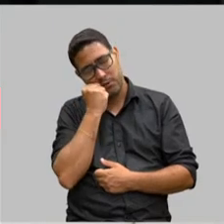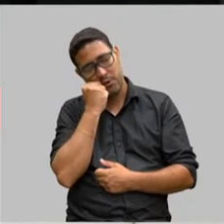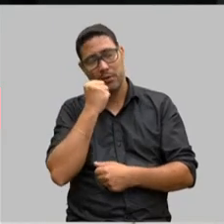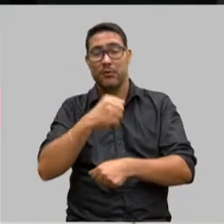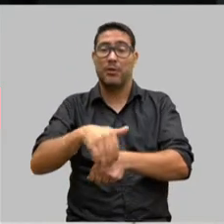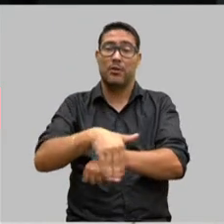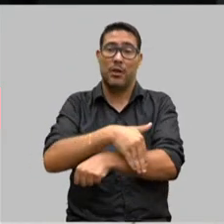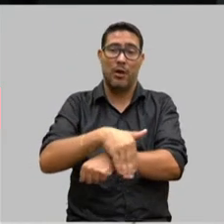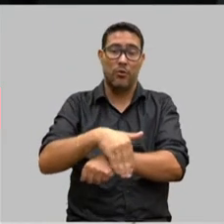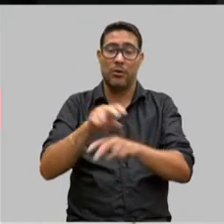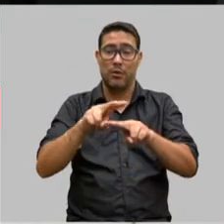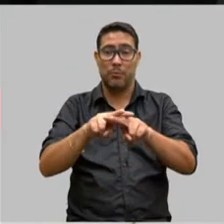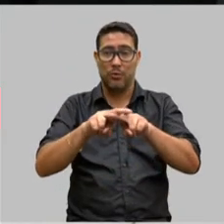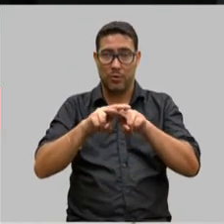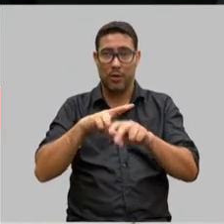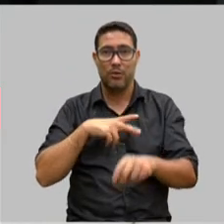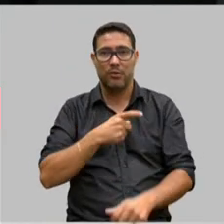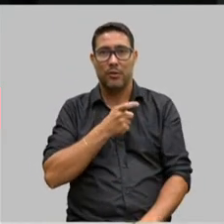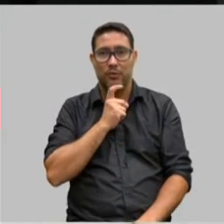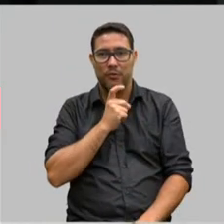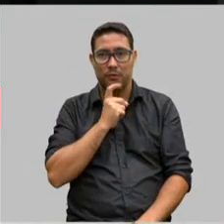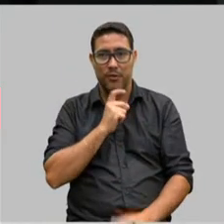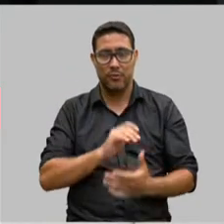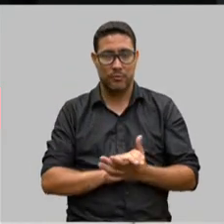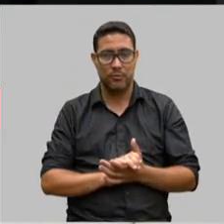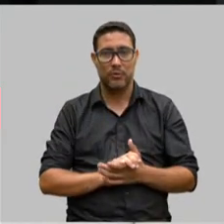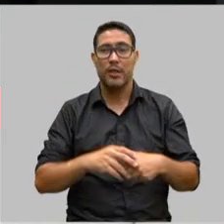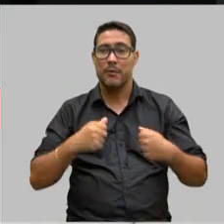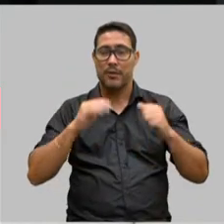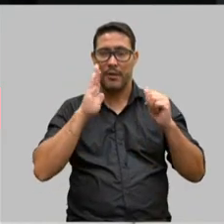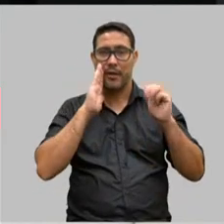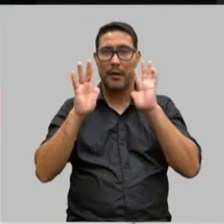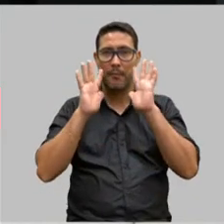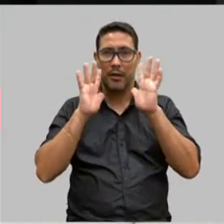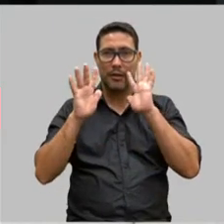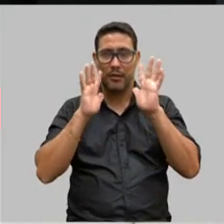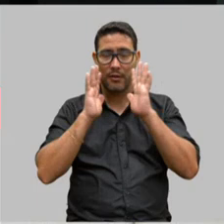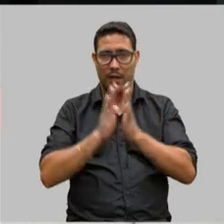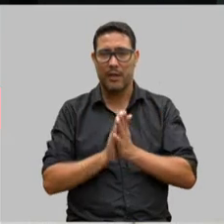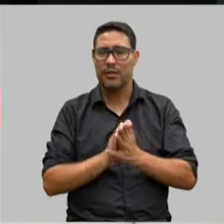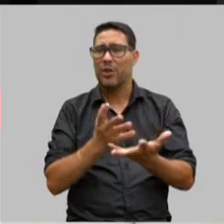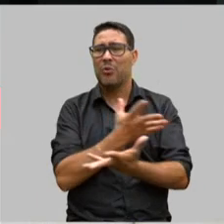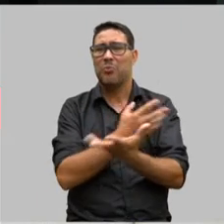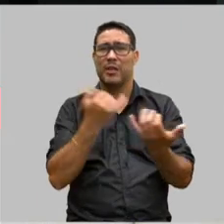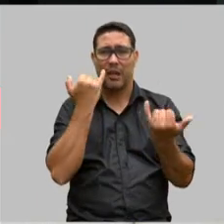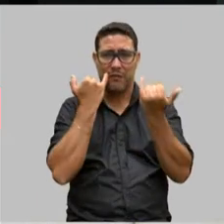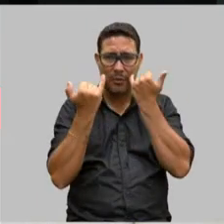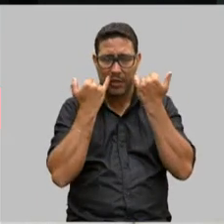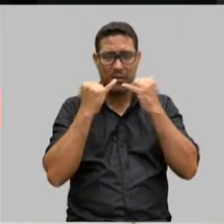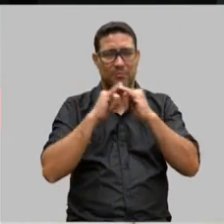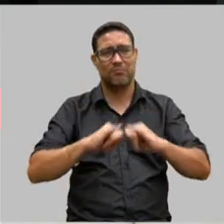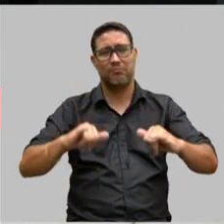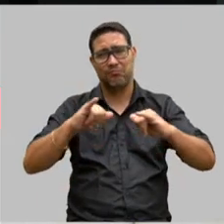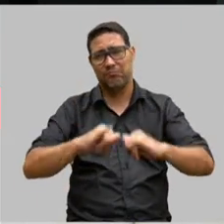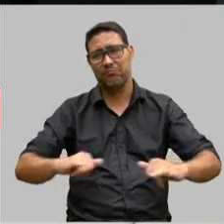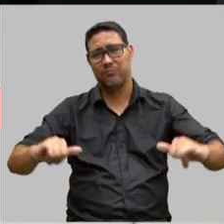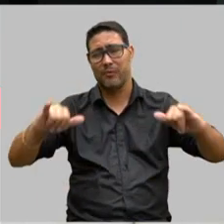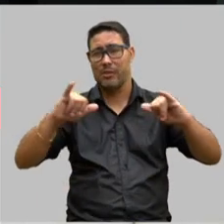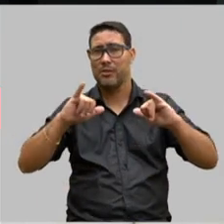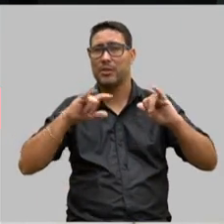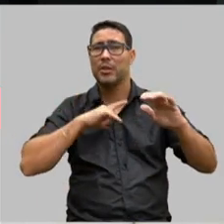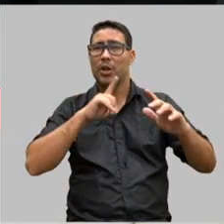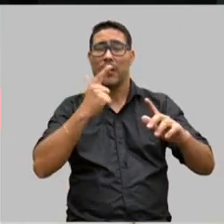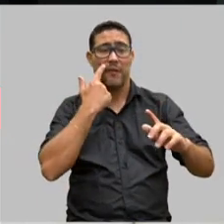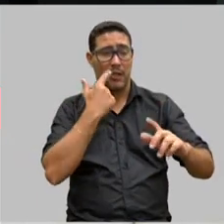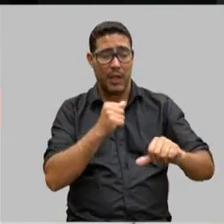frio. Temos que pensar. Vejam, eu estou trazendo um rol de informação e mostrando onde as